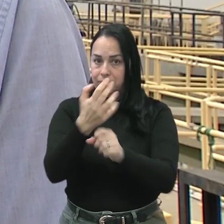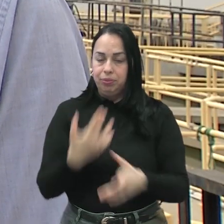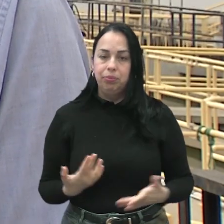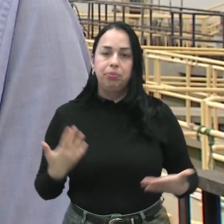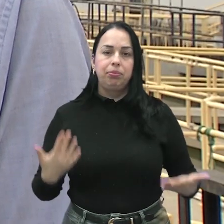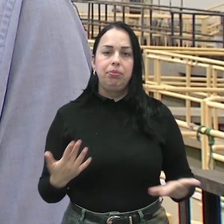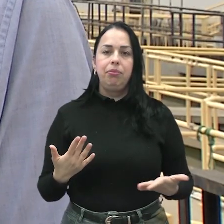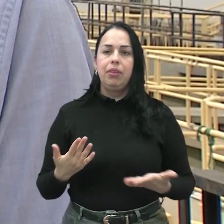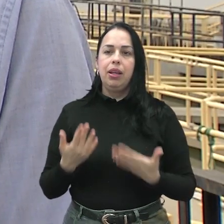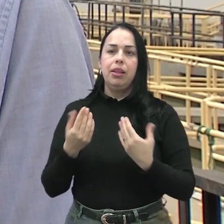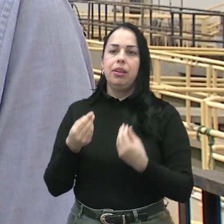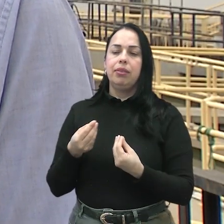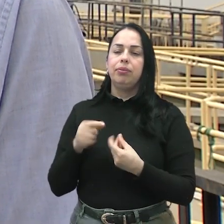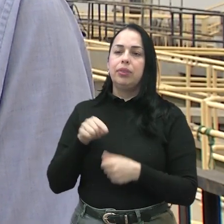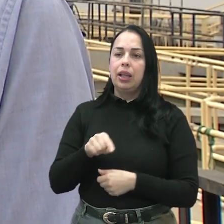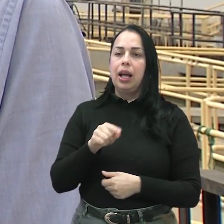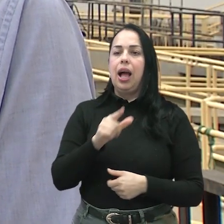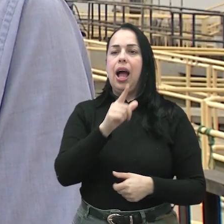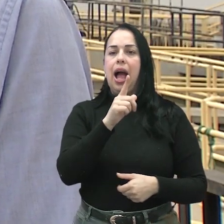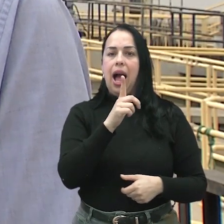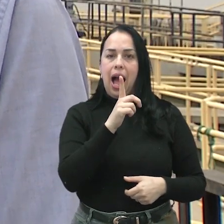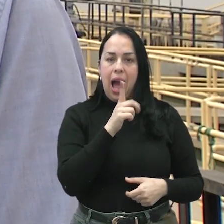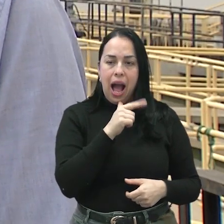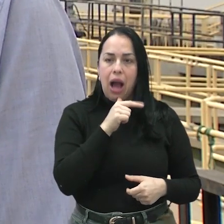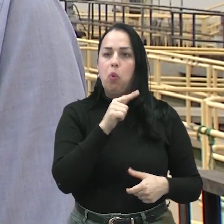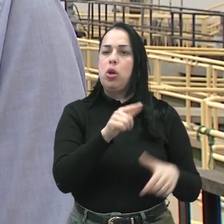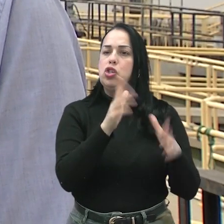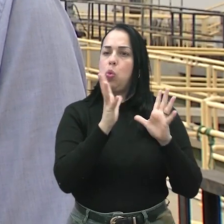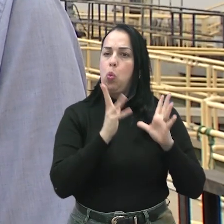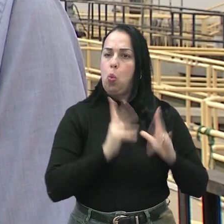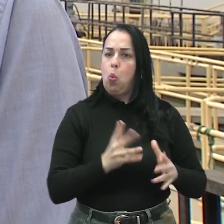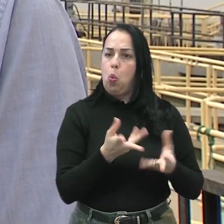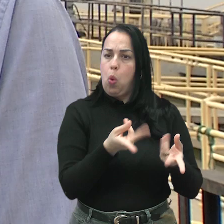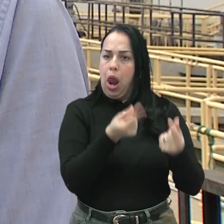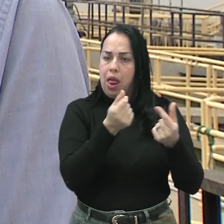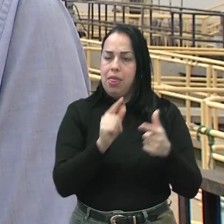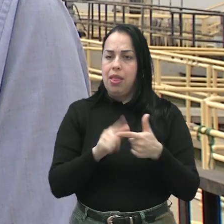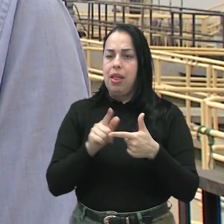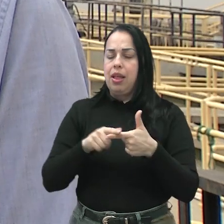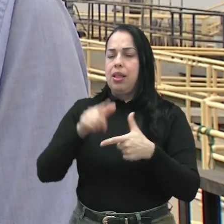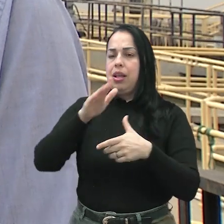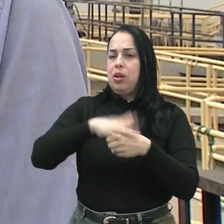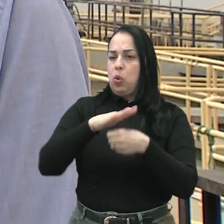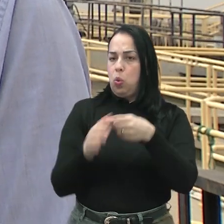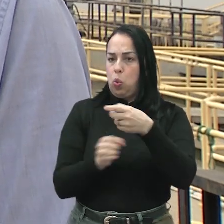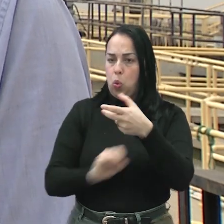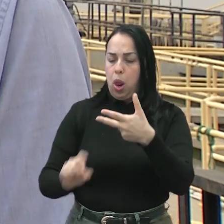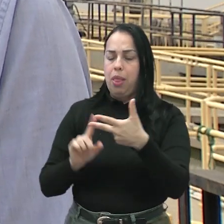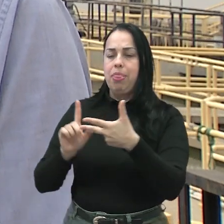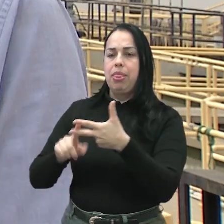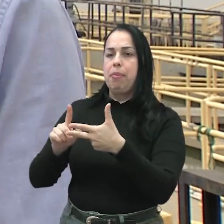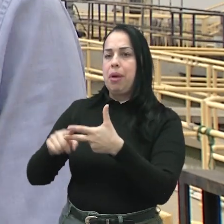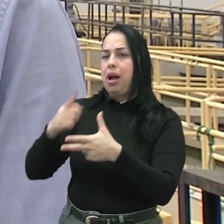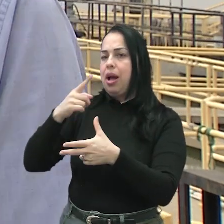que a gente garanta e continue garantindo água tratada de qualidade, coleta, tratamento de esgoto e